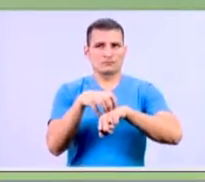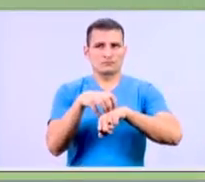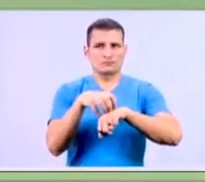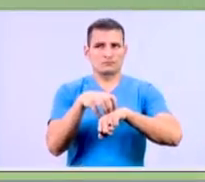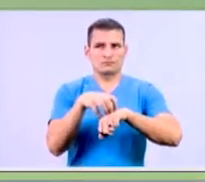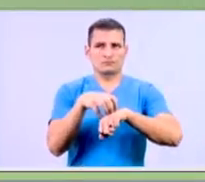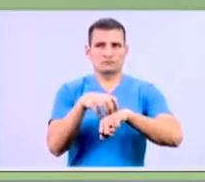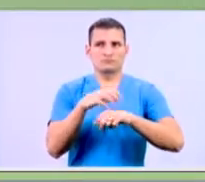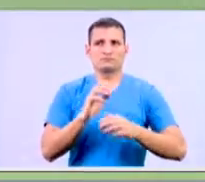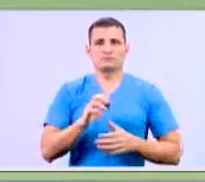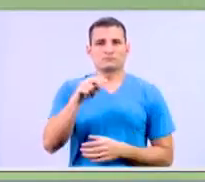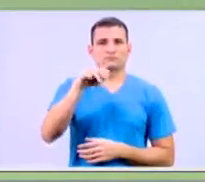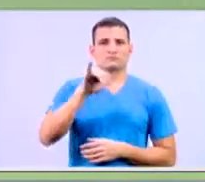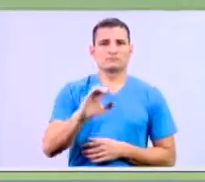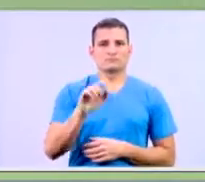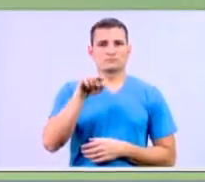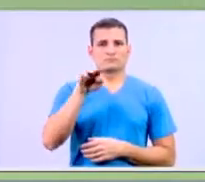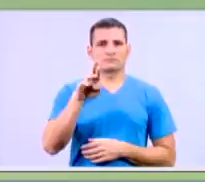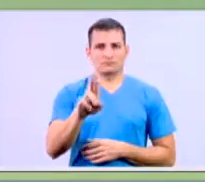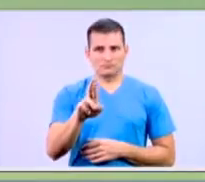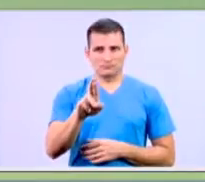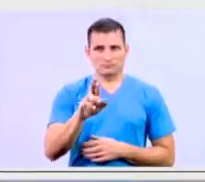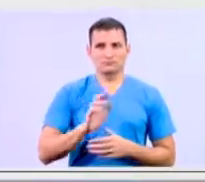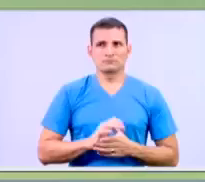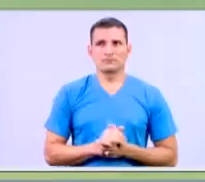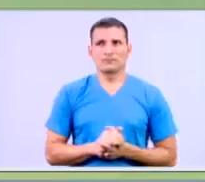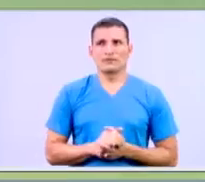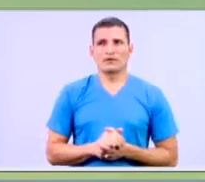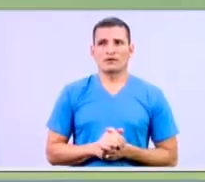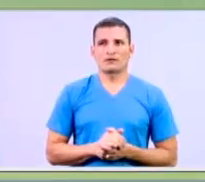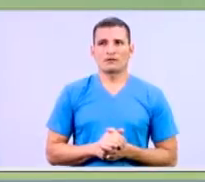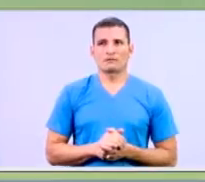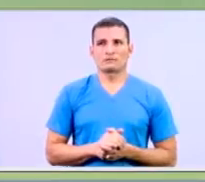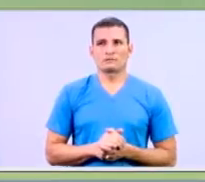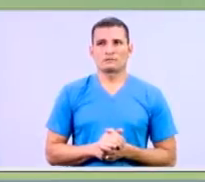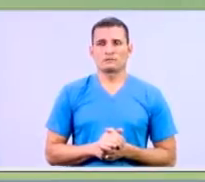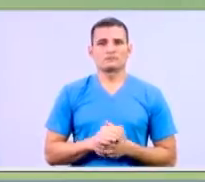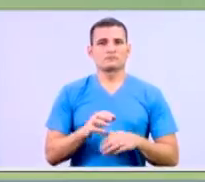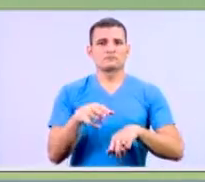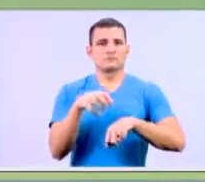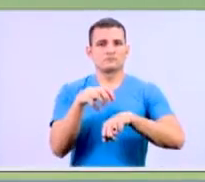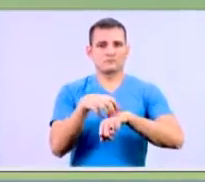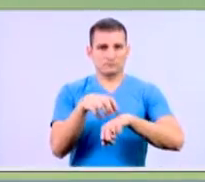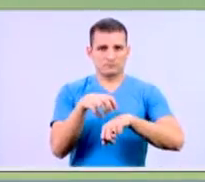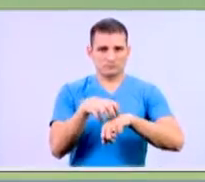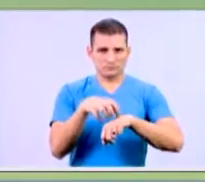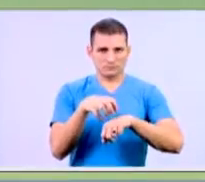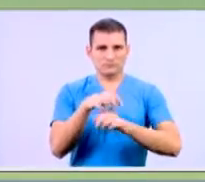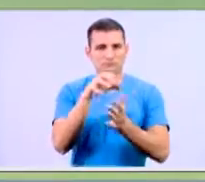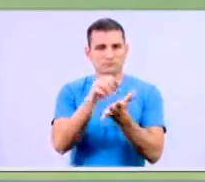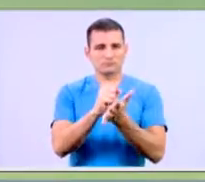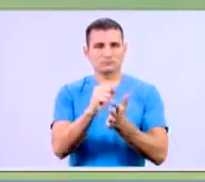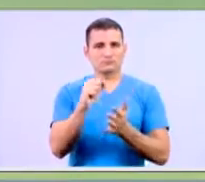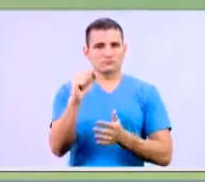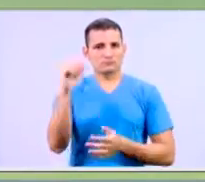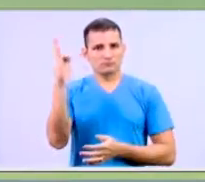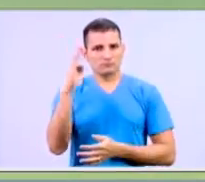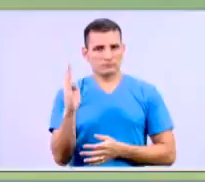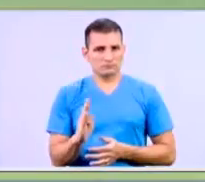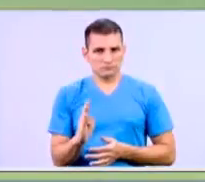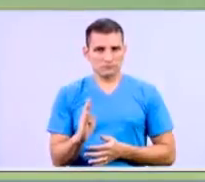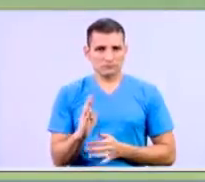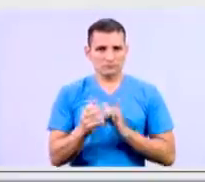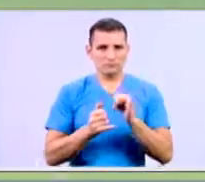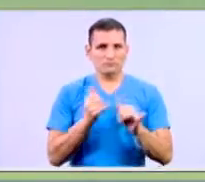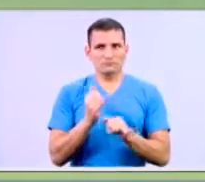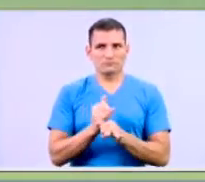desculpa, só lembrar o que significa aqui, que falhou a memória, que é o Núcleo Nacional, Registro Nacional da Internet no Brasil, que é o